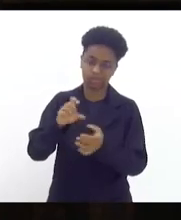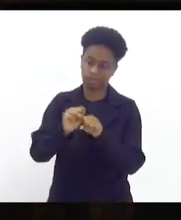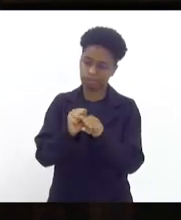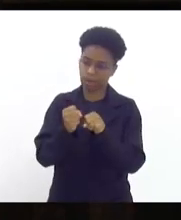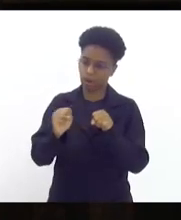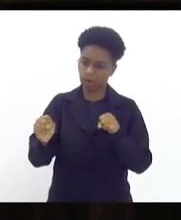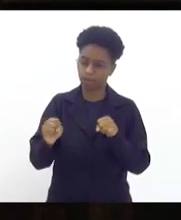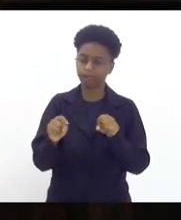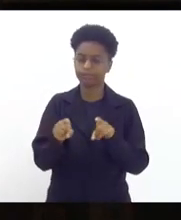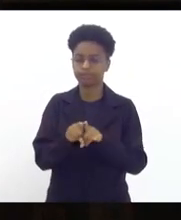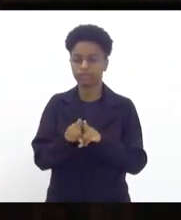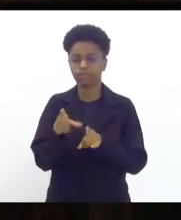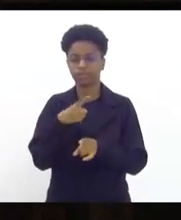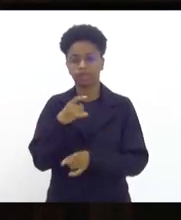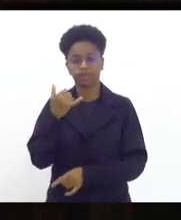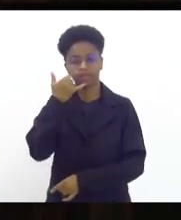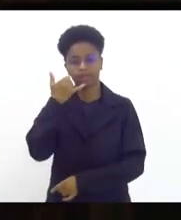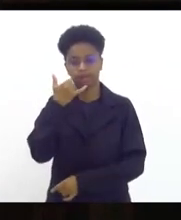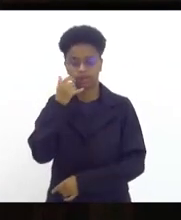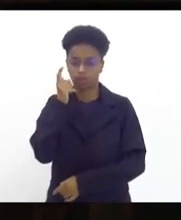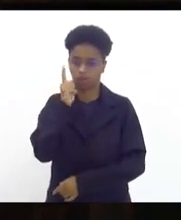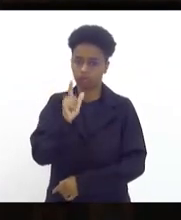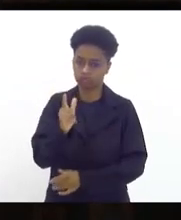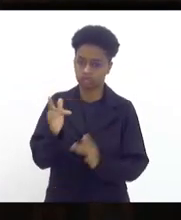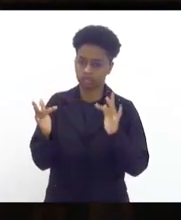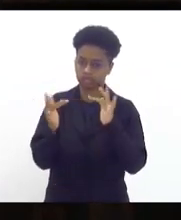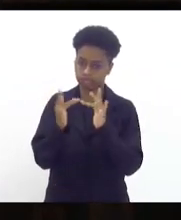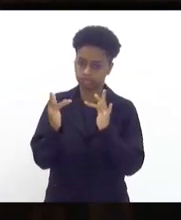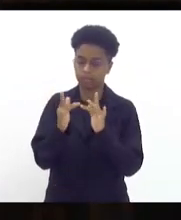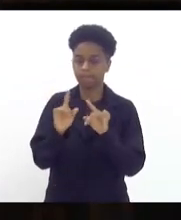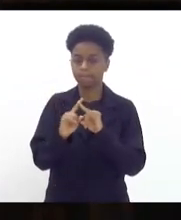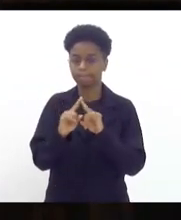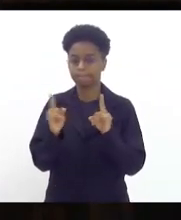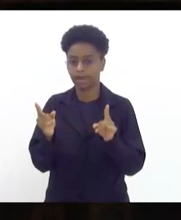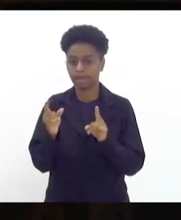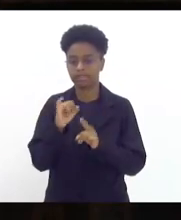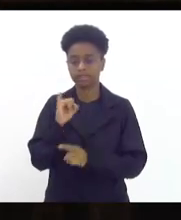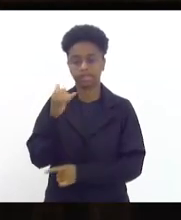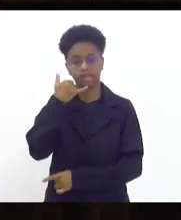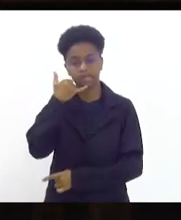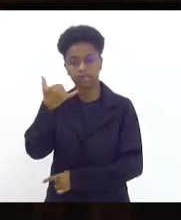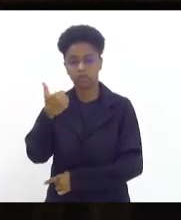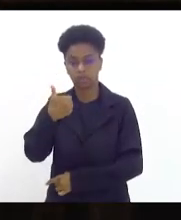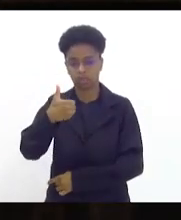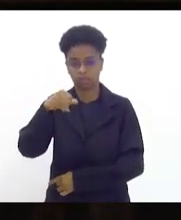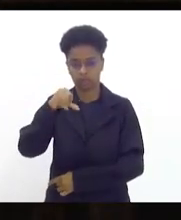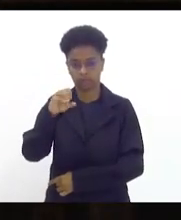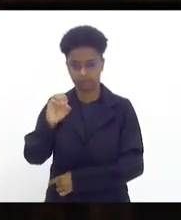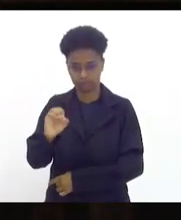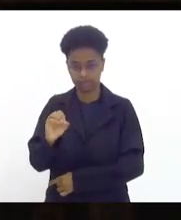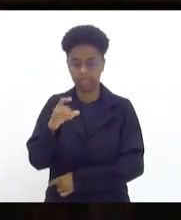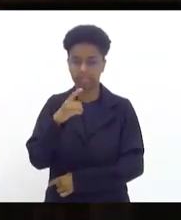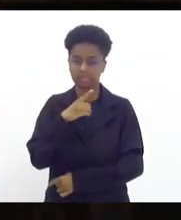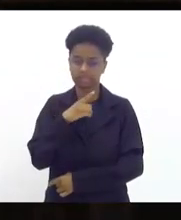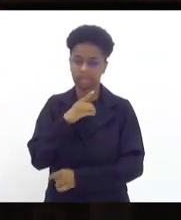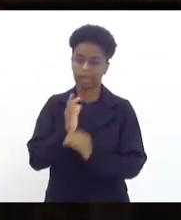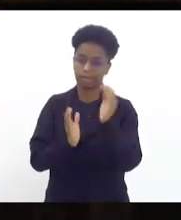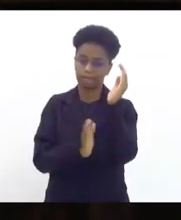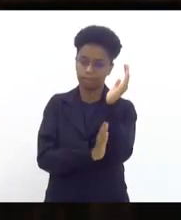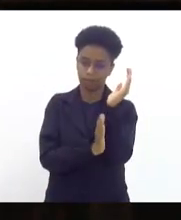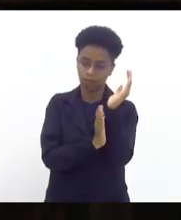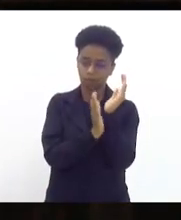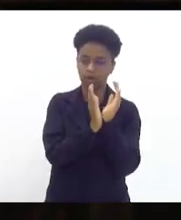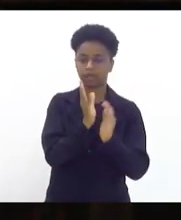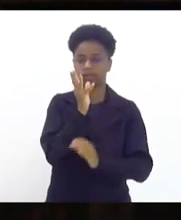e tem um telefone também que você consegue falar mas quando você liga para 190 tem uma certa burocracia